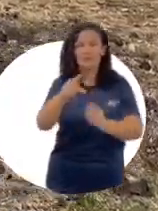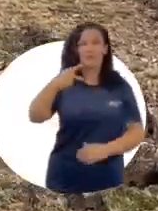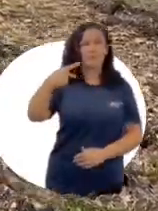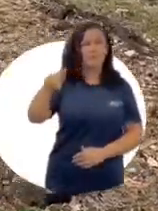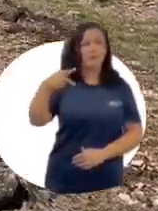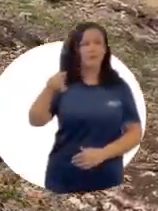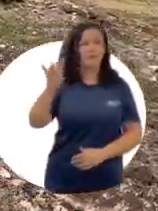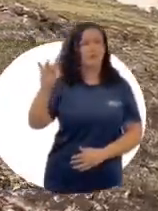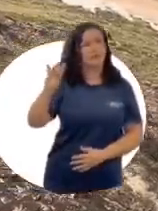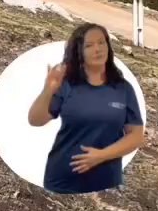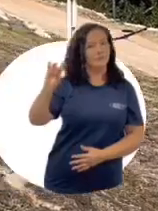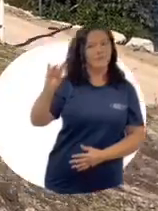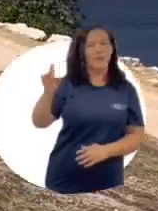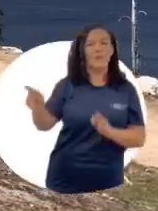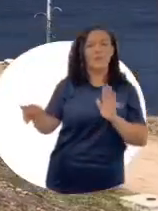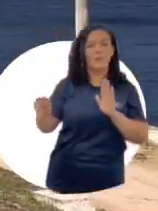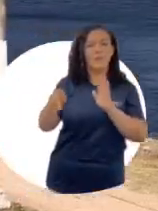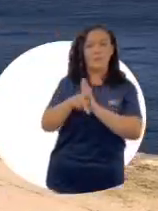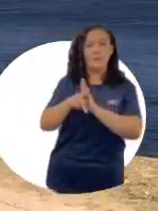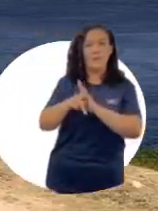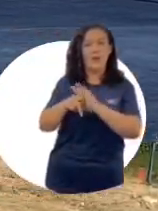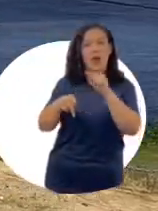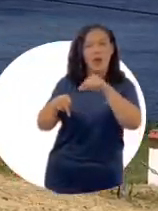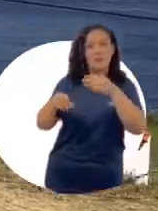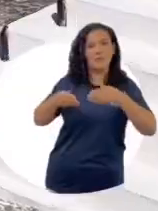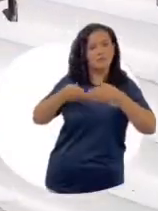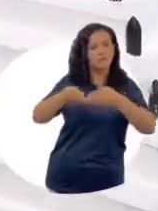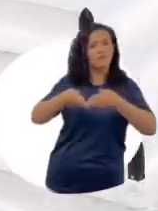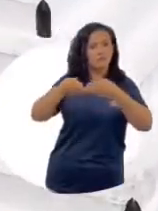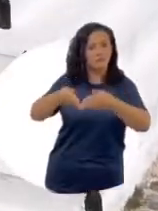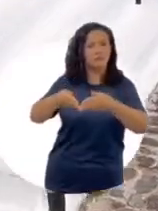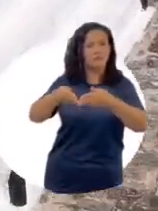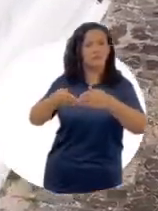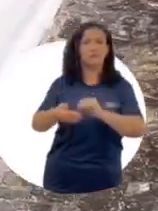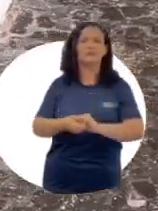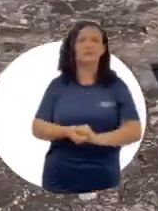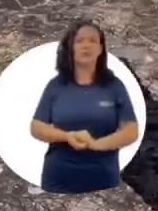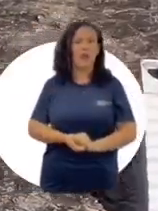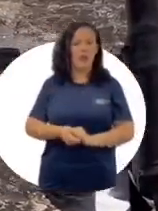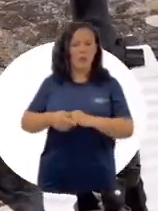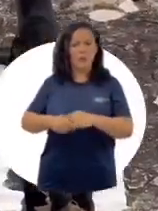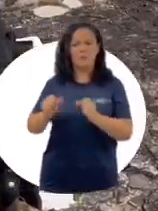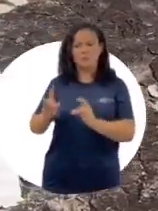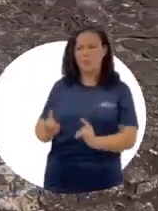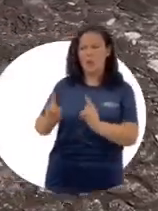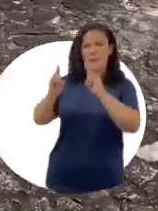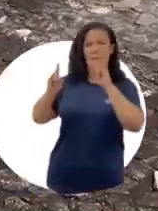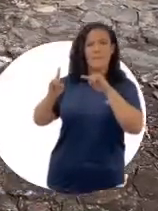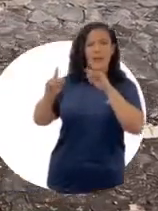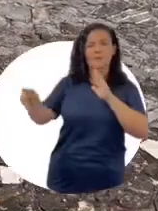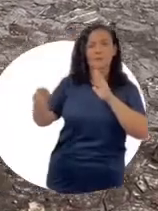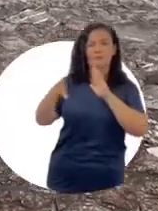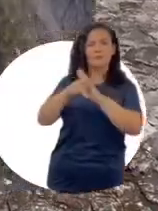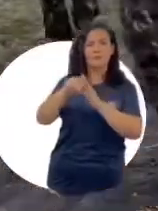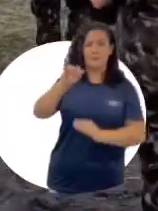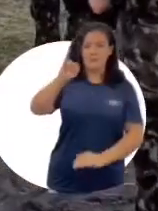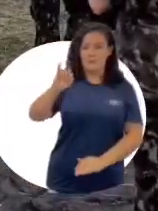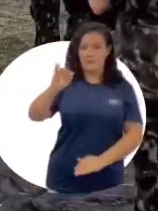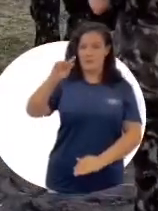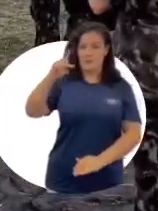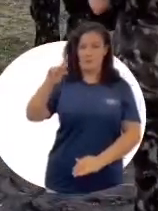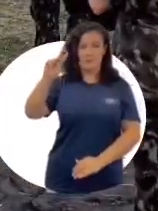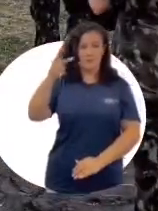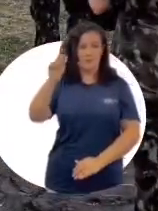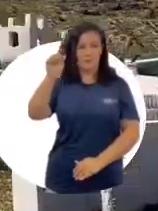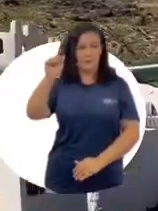o Paraguai e a Bolívia, no distrito de Coimbra, município de Corumbá. A edificação é tombada pelo